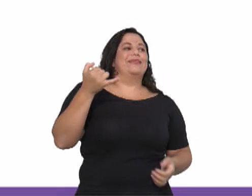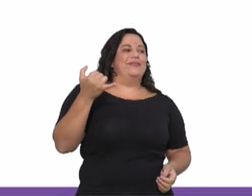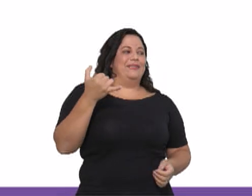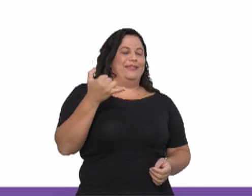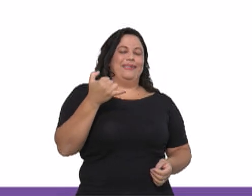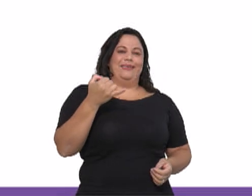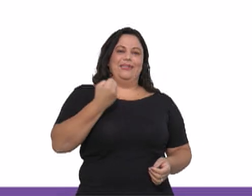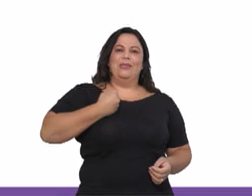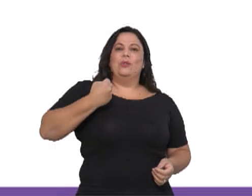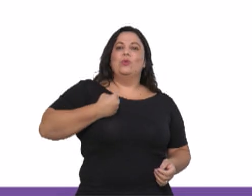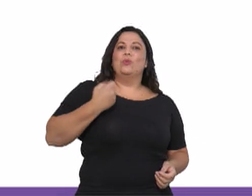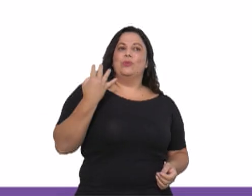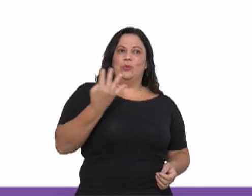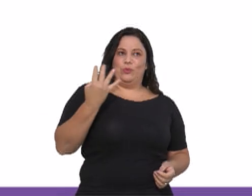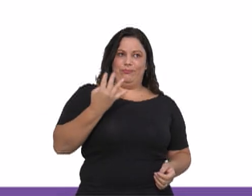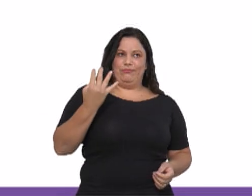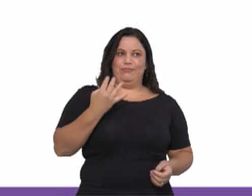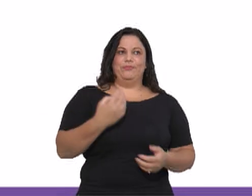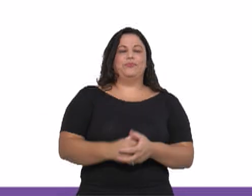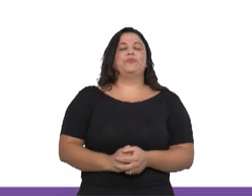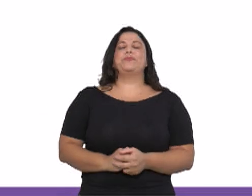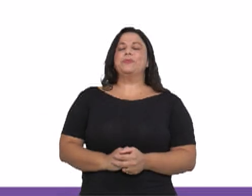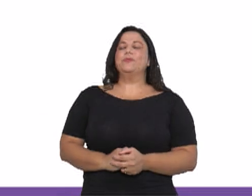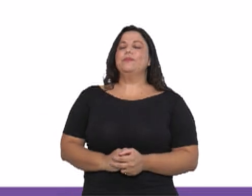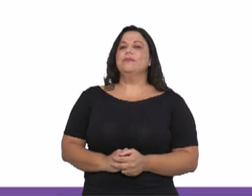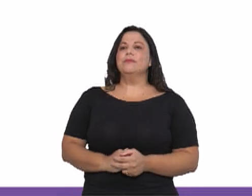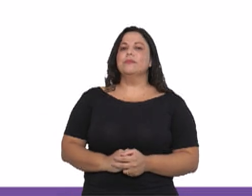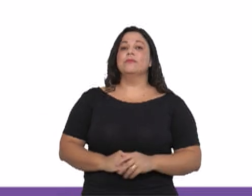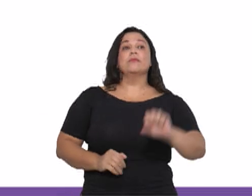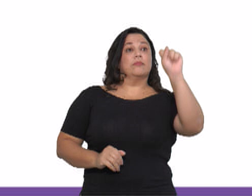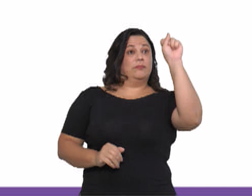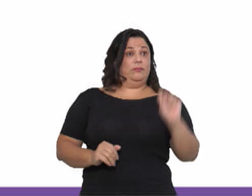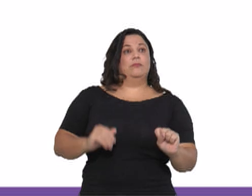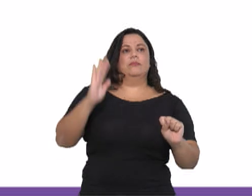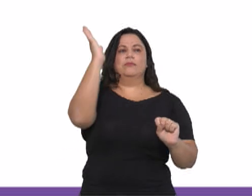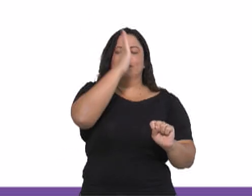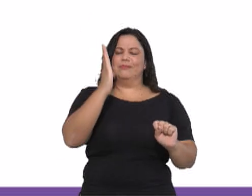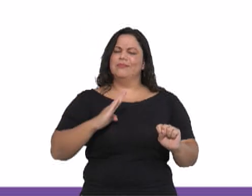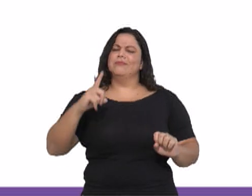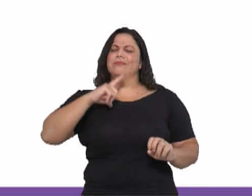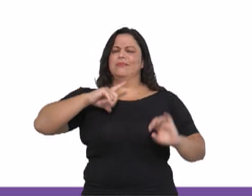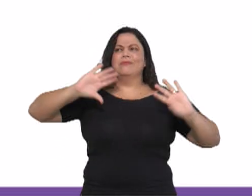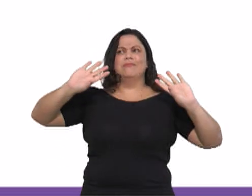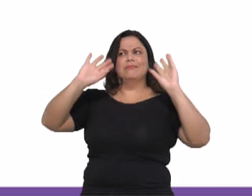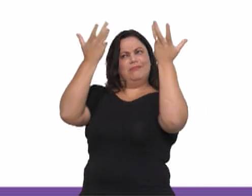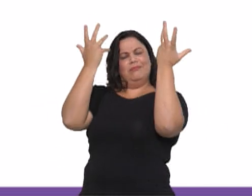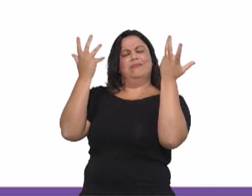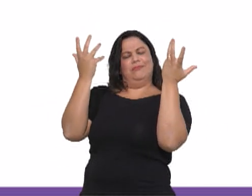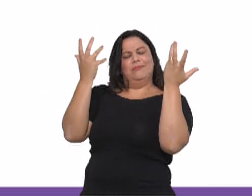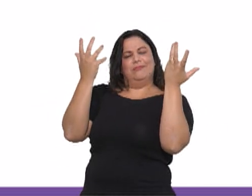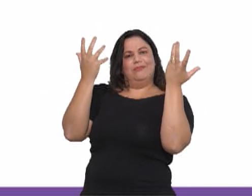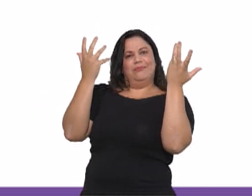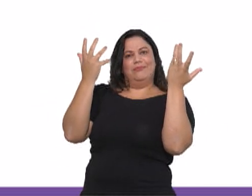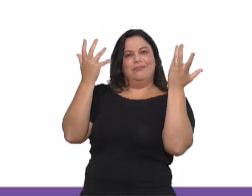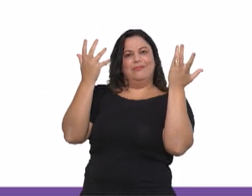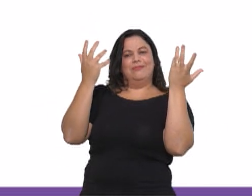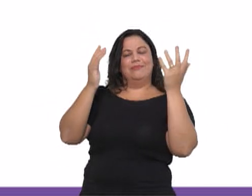4. No sul do Brasil existem festas folclóricas ligadas aos imigrantes europeus. Entre elas podemos